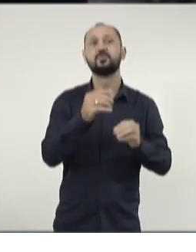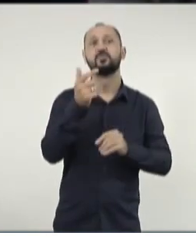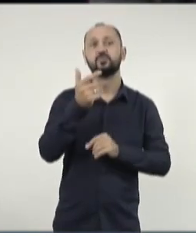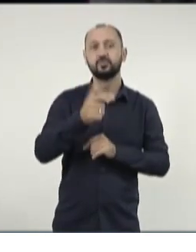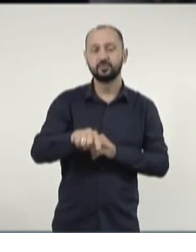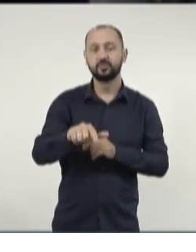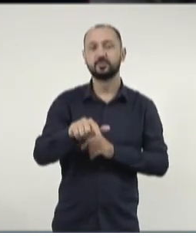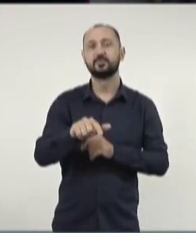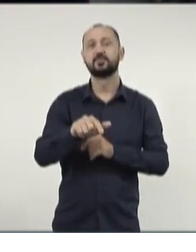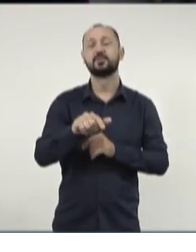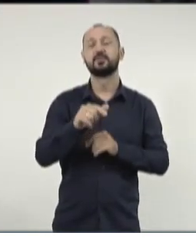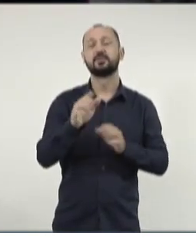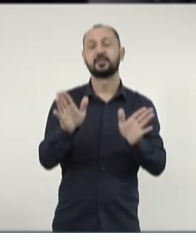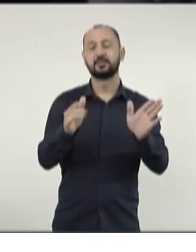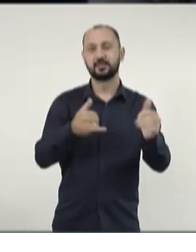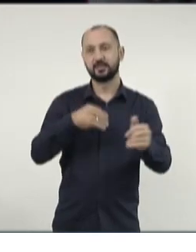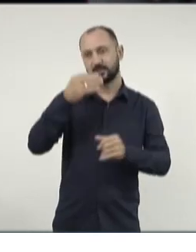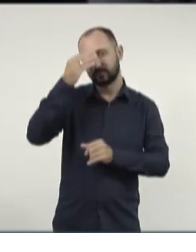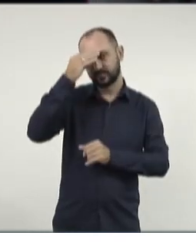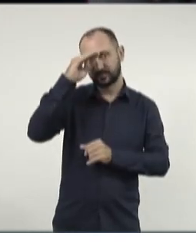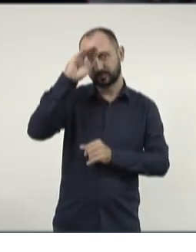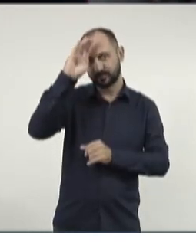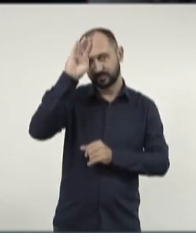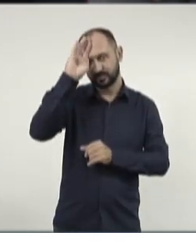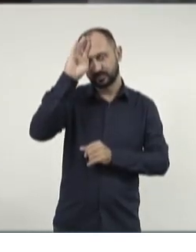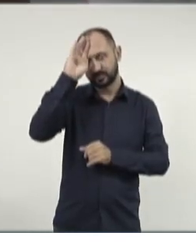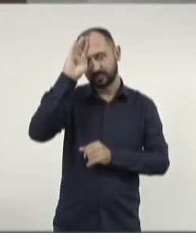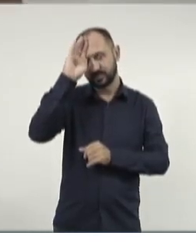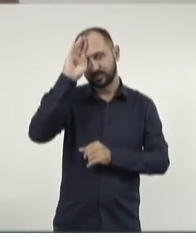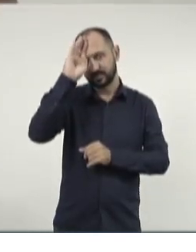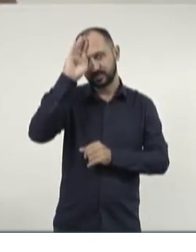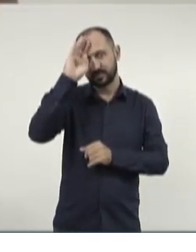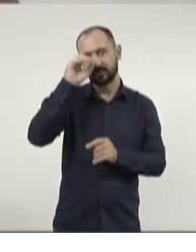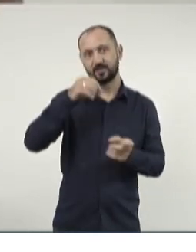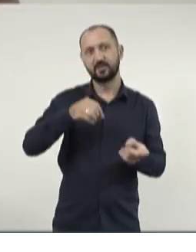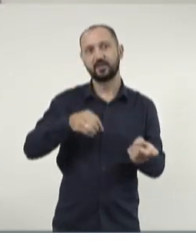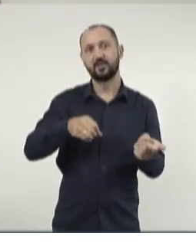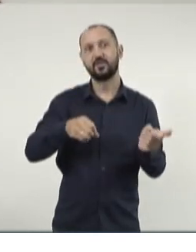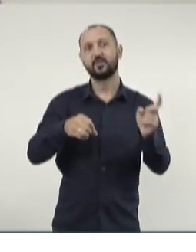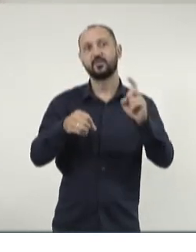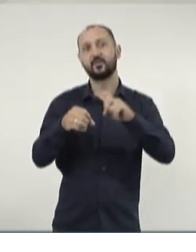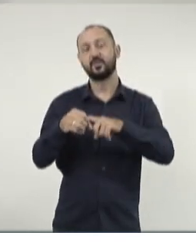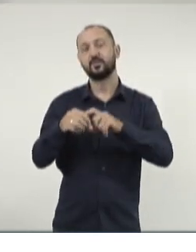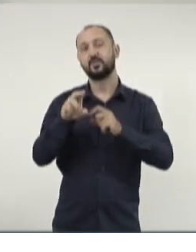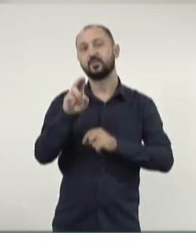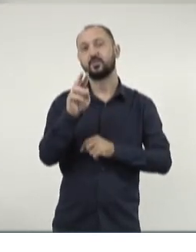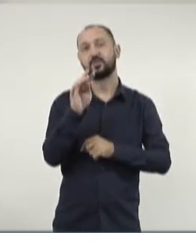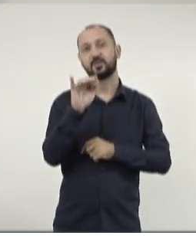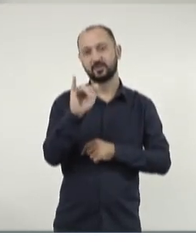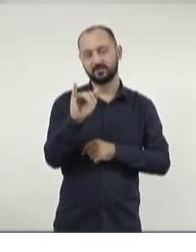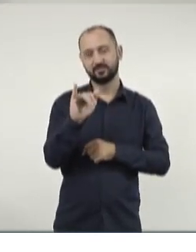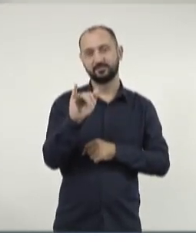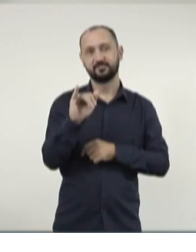novamente sair da enfermaria e voltar para a UTI.